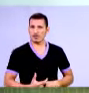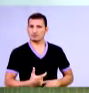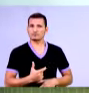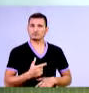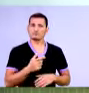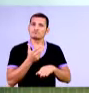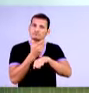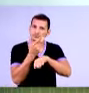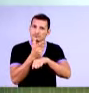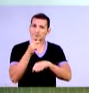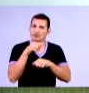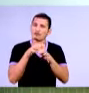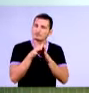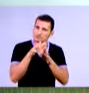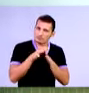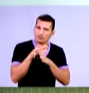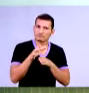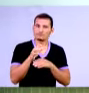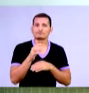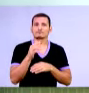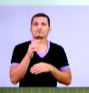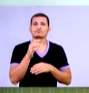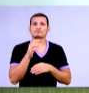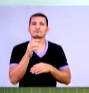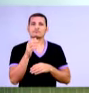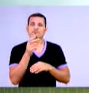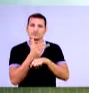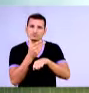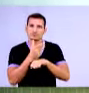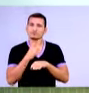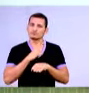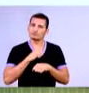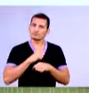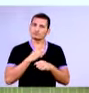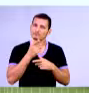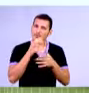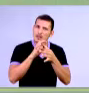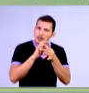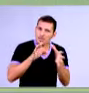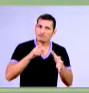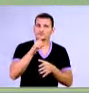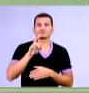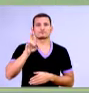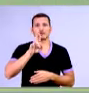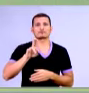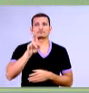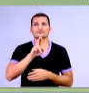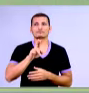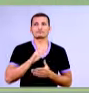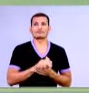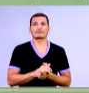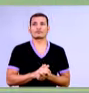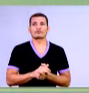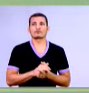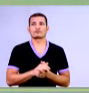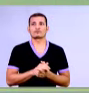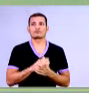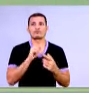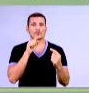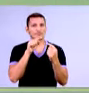ela é aconselhável, a multimídia está à sua disposição. Vamos lá. A combinação